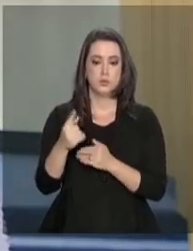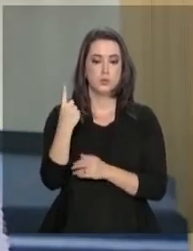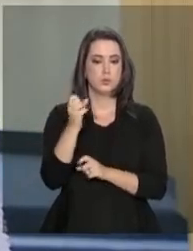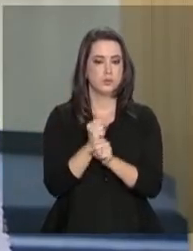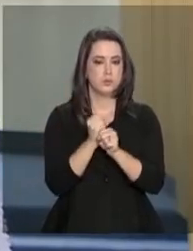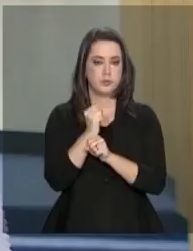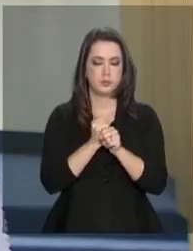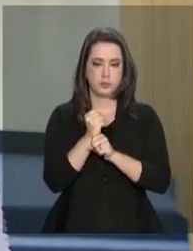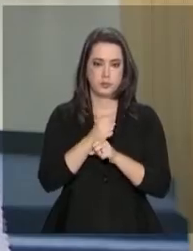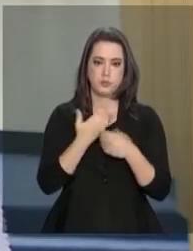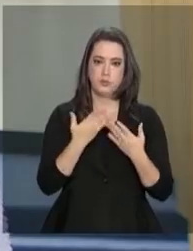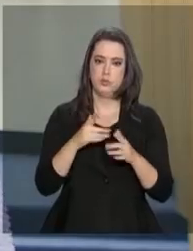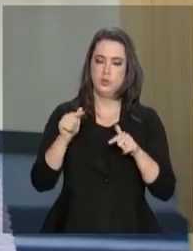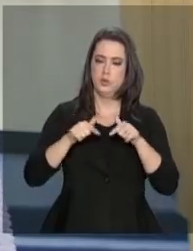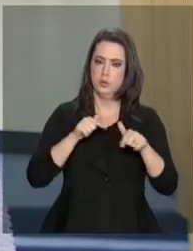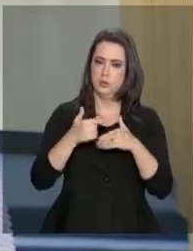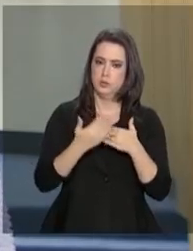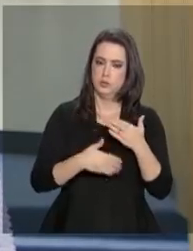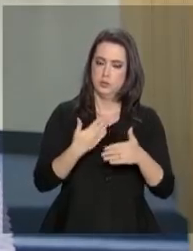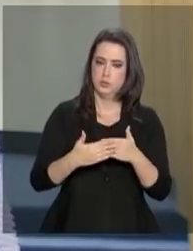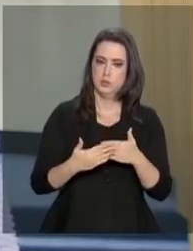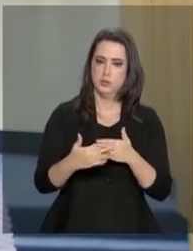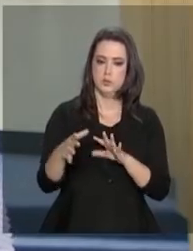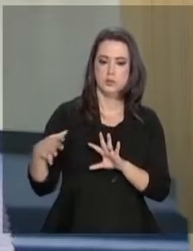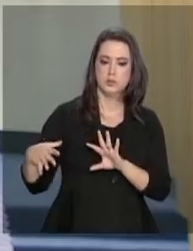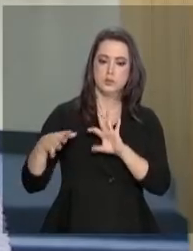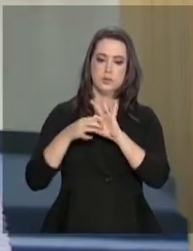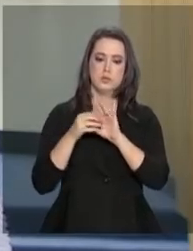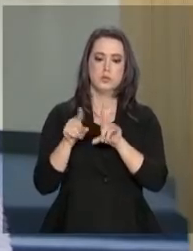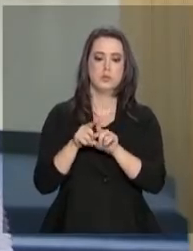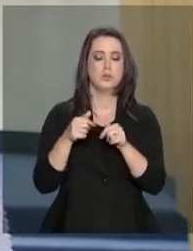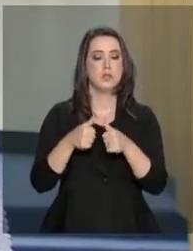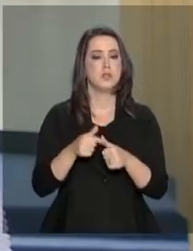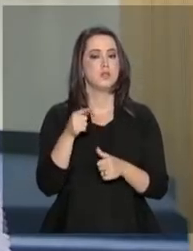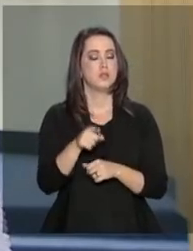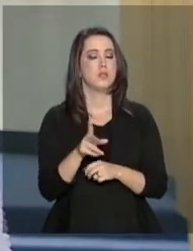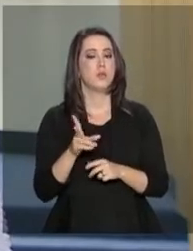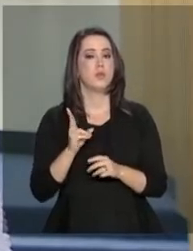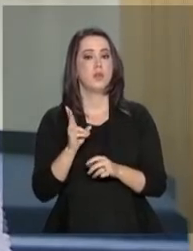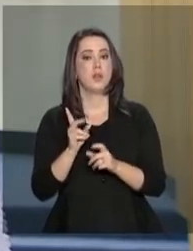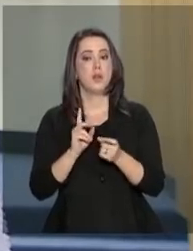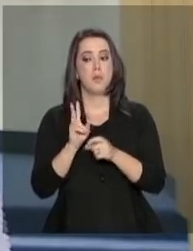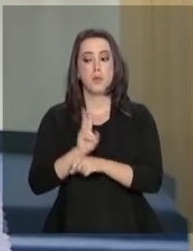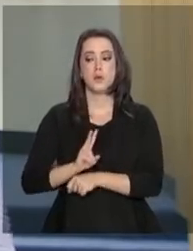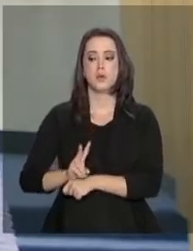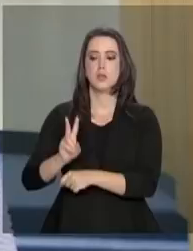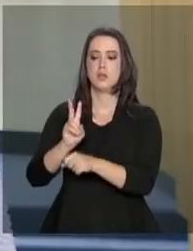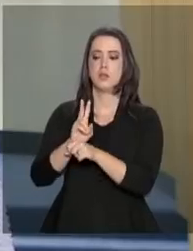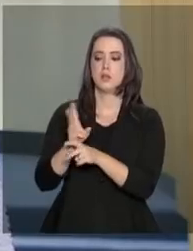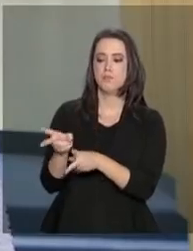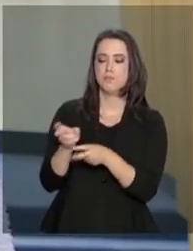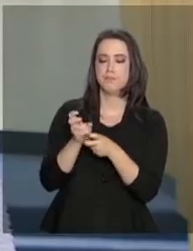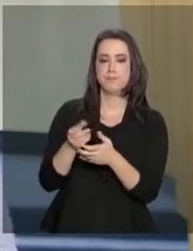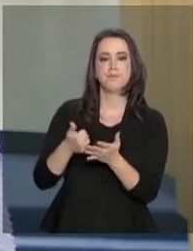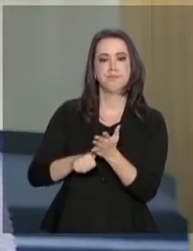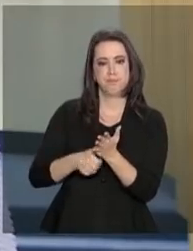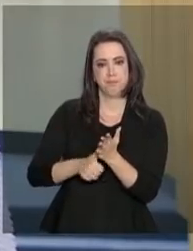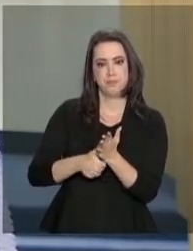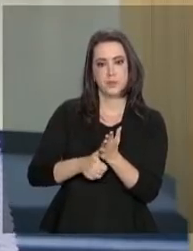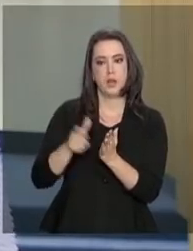entre as ações desenvolvidas por meio desta parceria está o gerenciamento das medidas de identificação